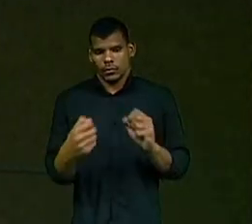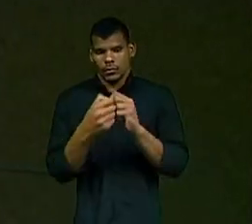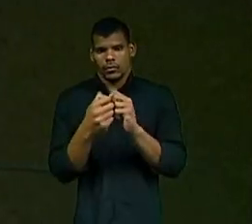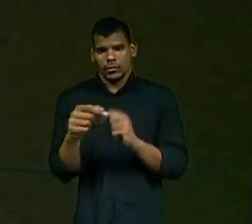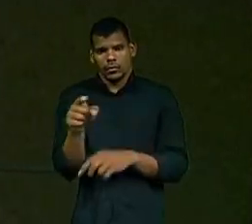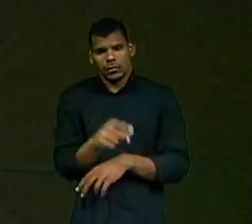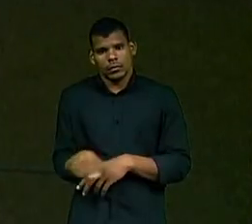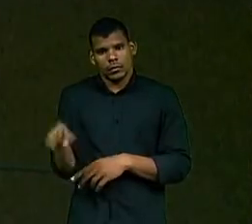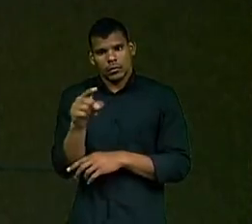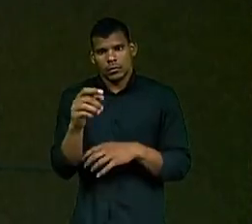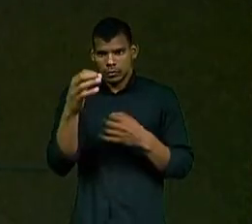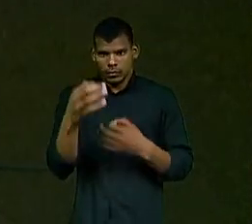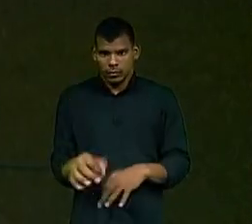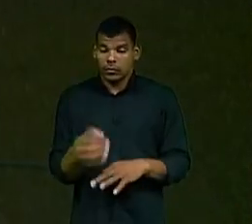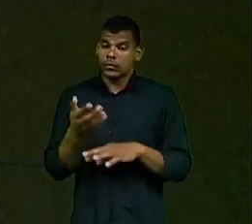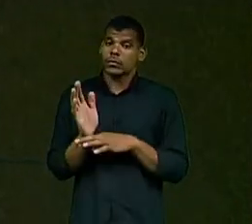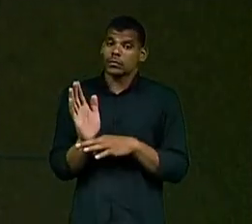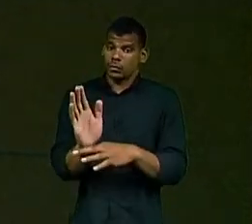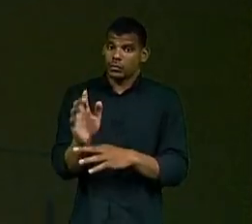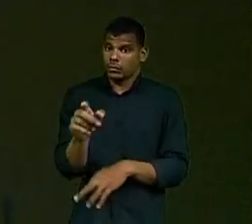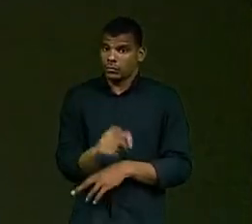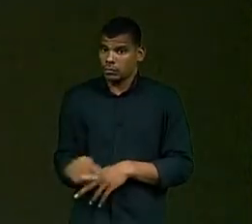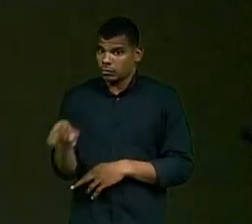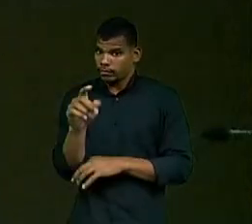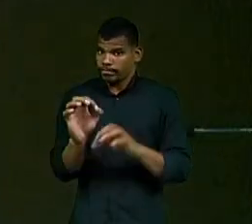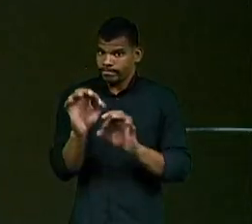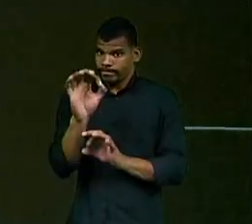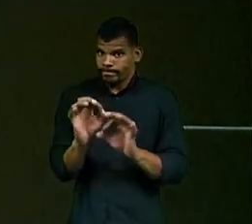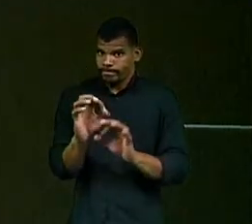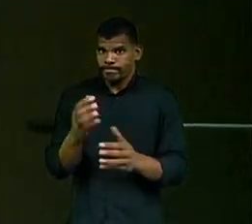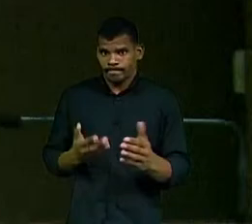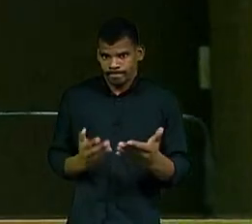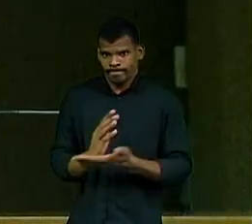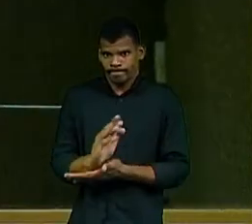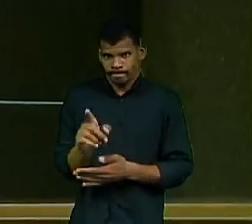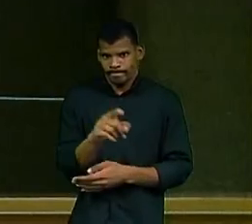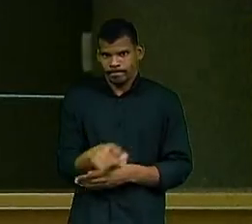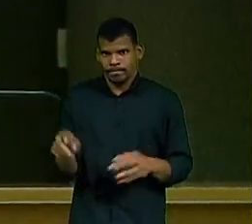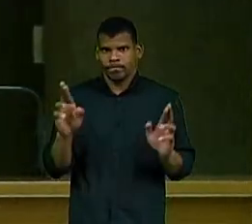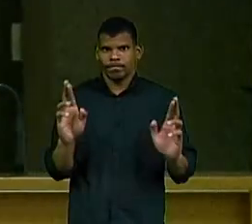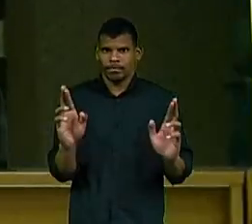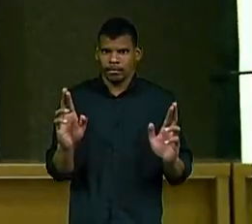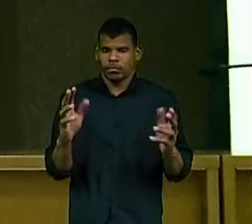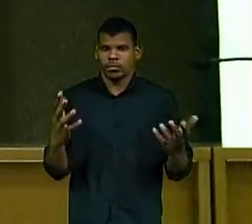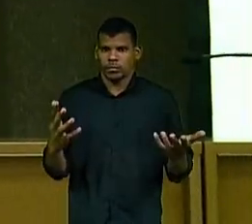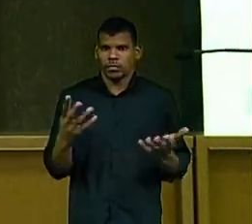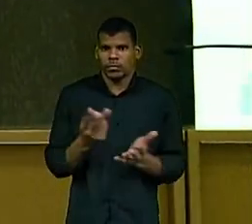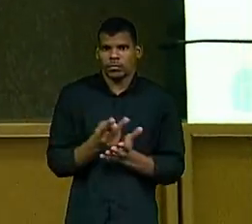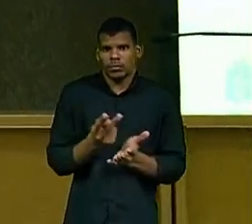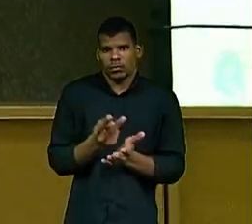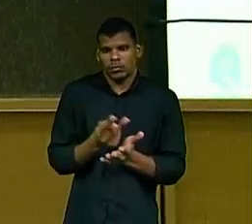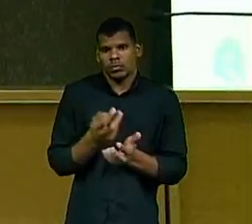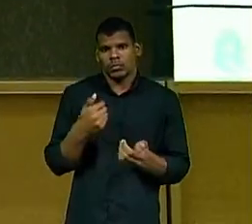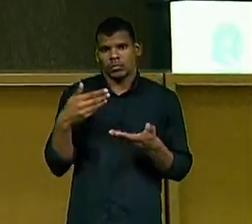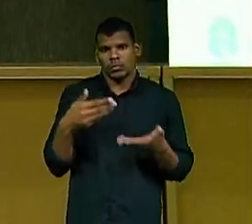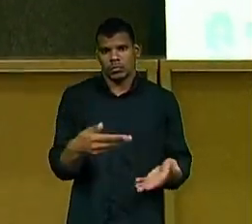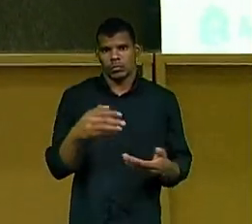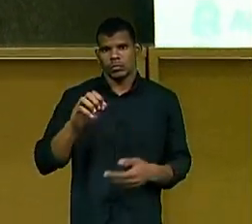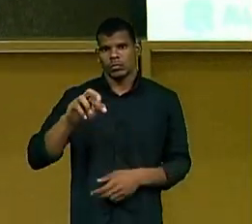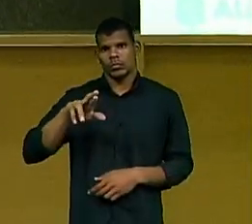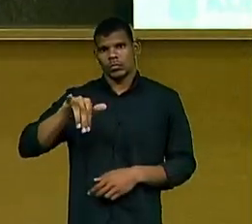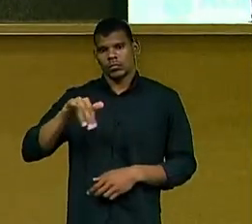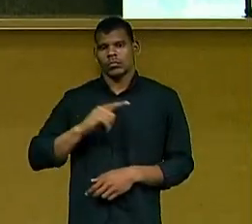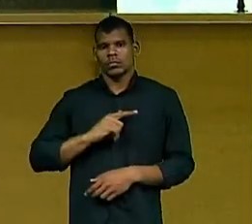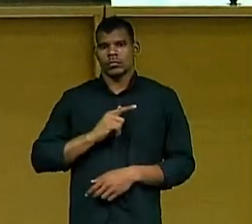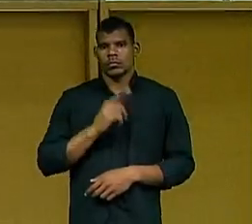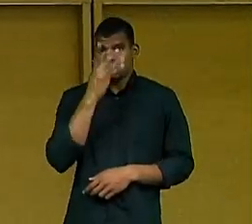poder ajudar na preparação na provação de vocês sempre convite daí pessoa maravilhosa